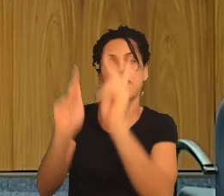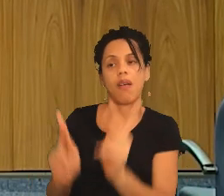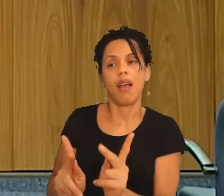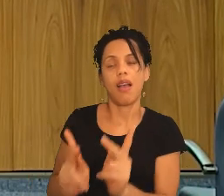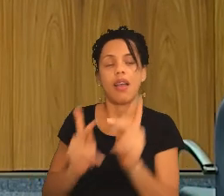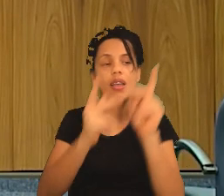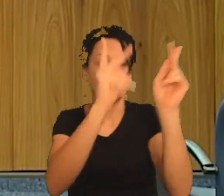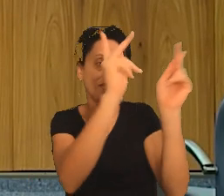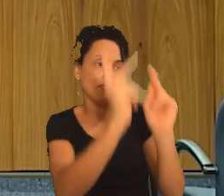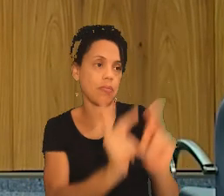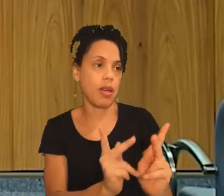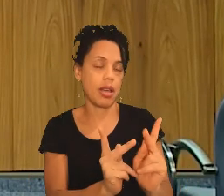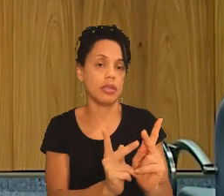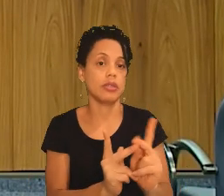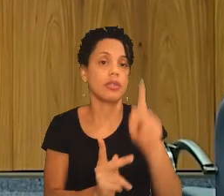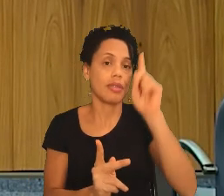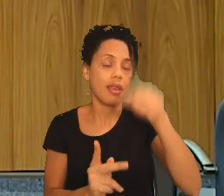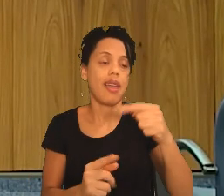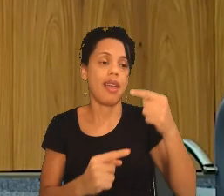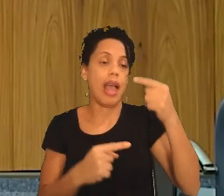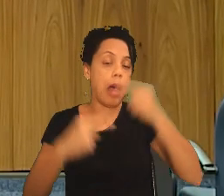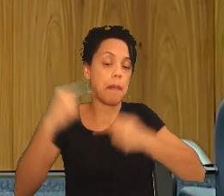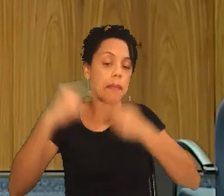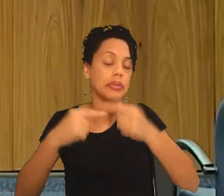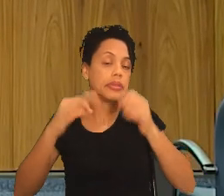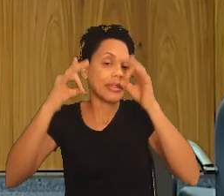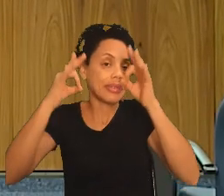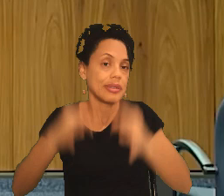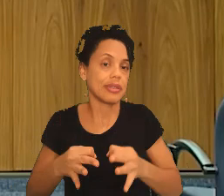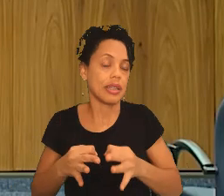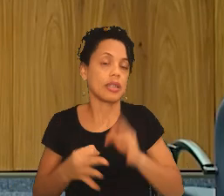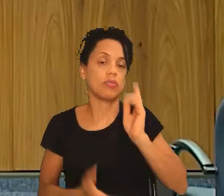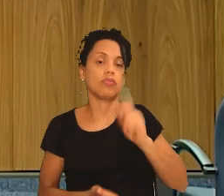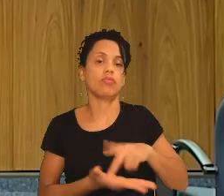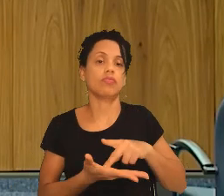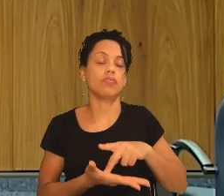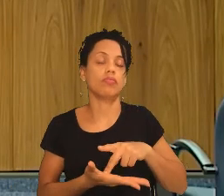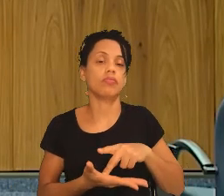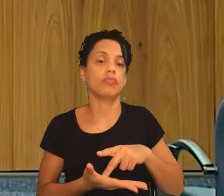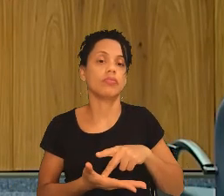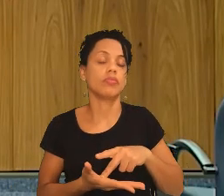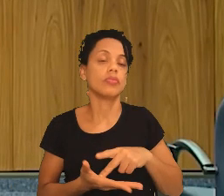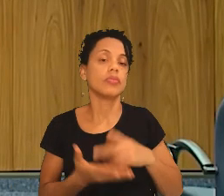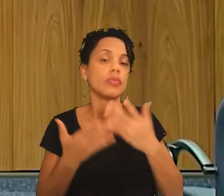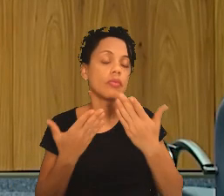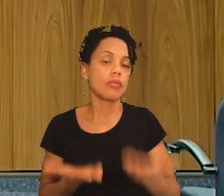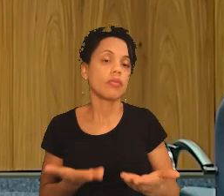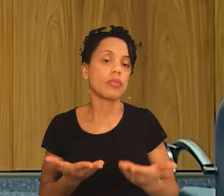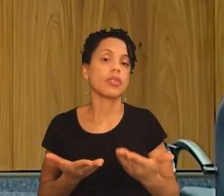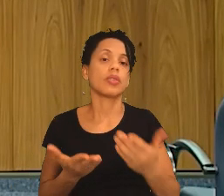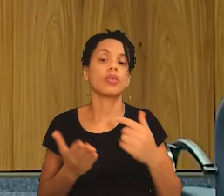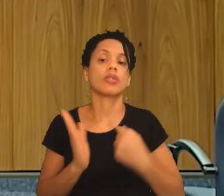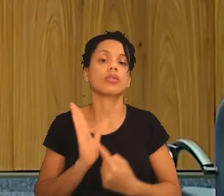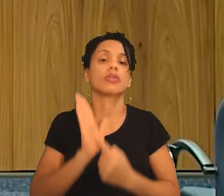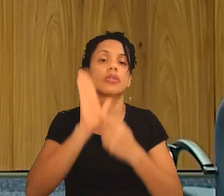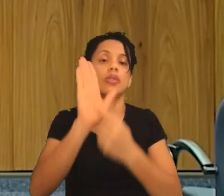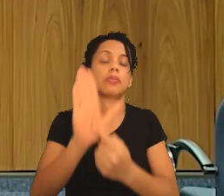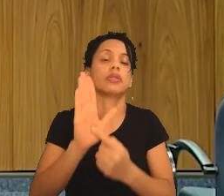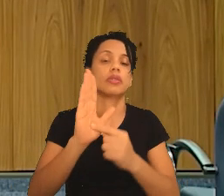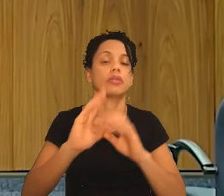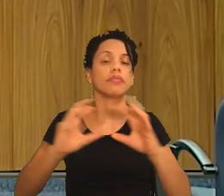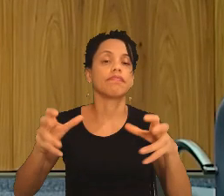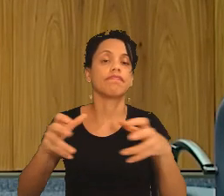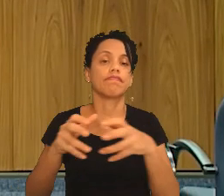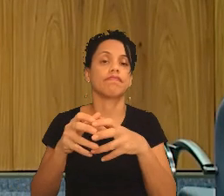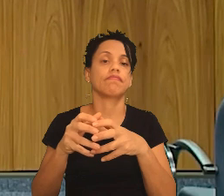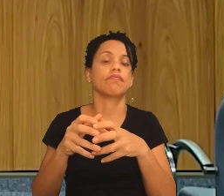do enfrentamento direto com os botocudos, e você tem vários períodos em que estratégias, ora de pacificação,